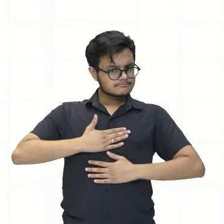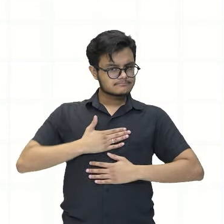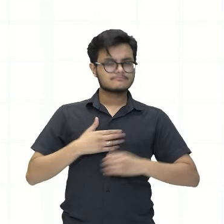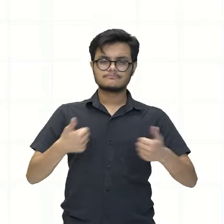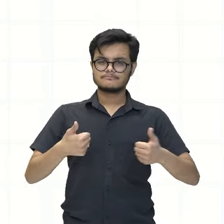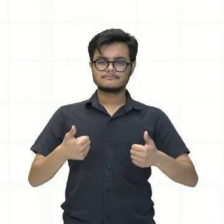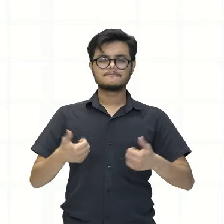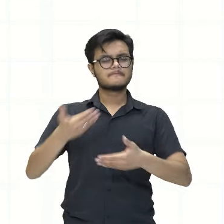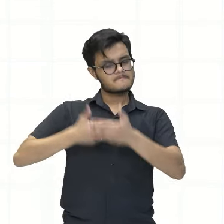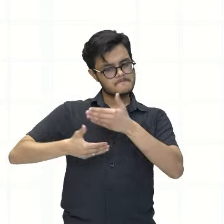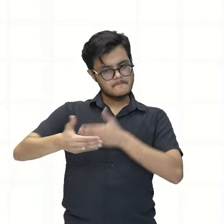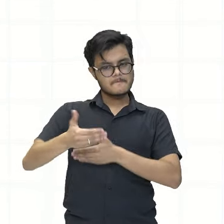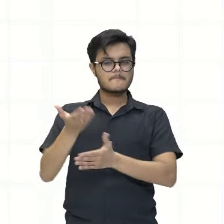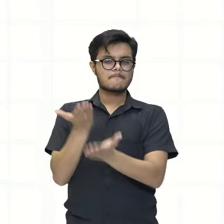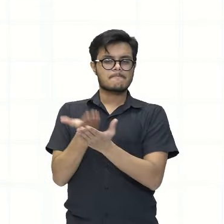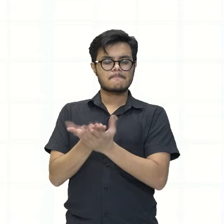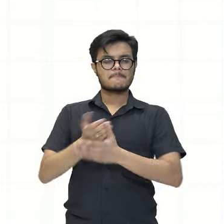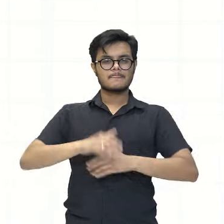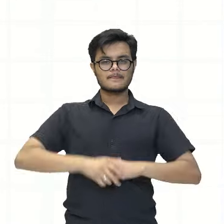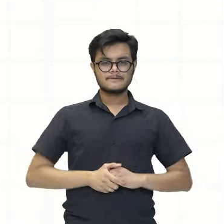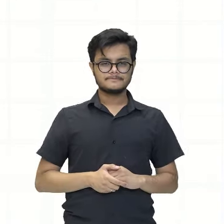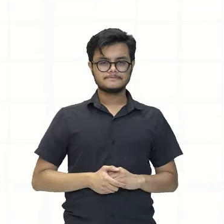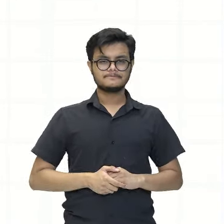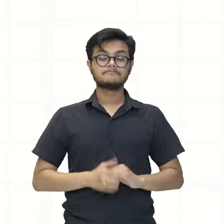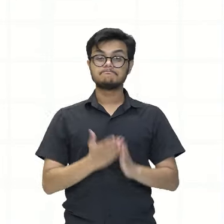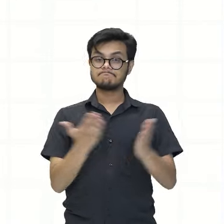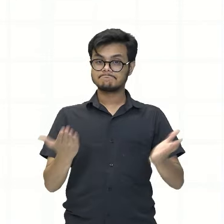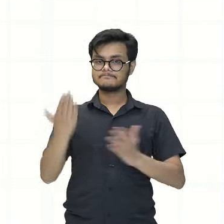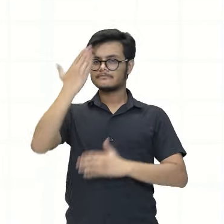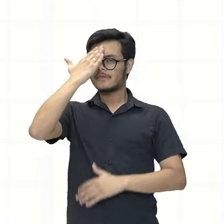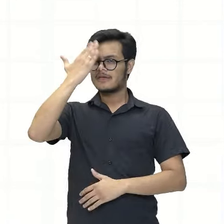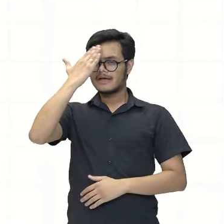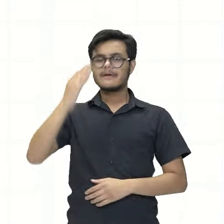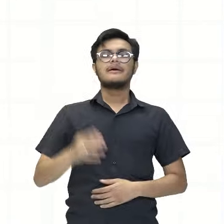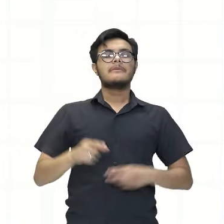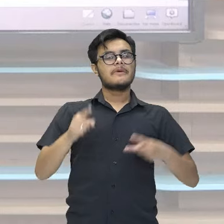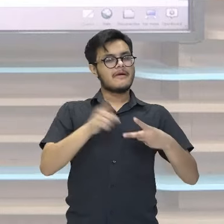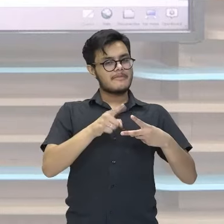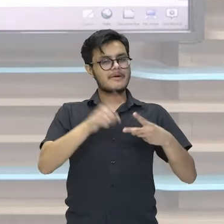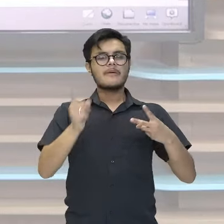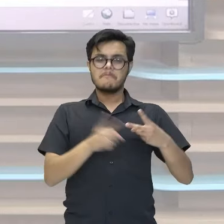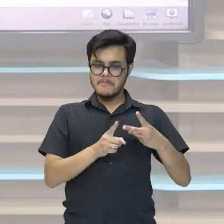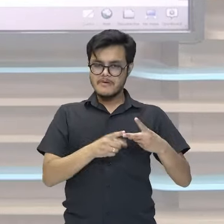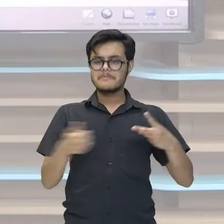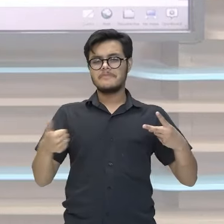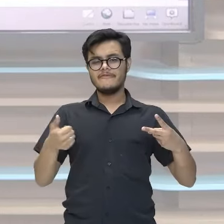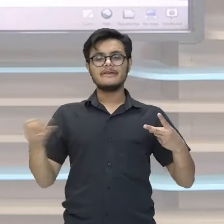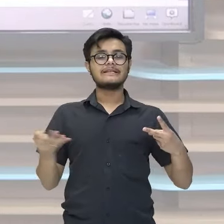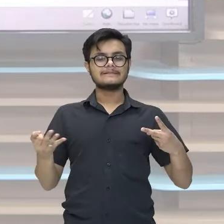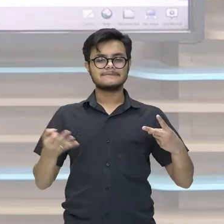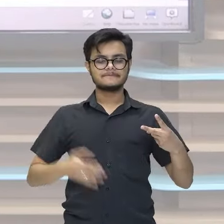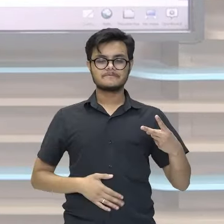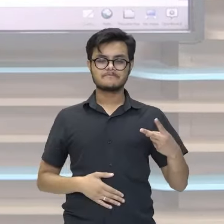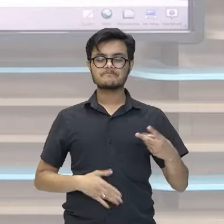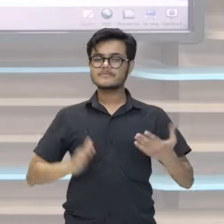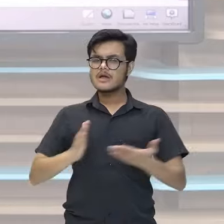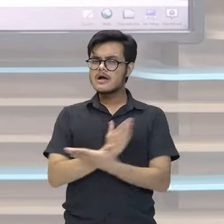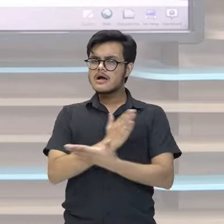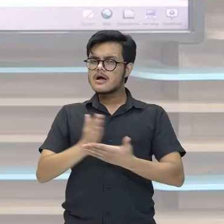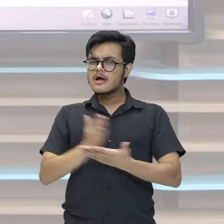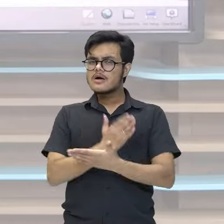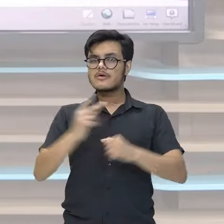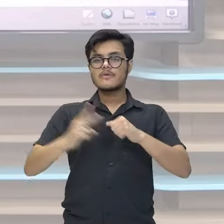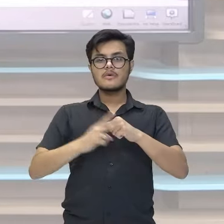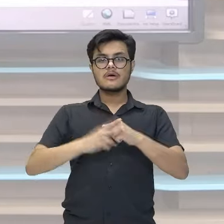gente vai avançar por qu eu entendi o que que é o objeto direto ou objeto indireto e existem alguns verbos na